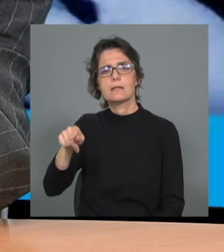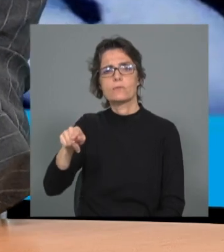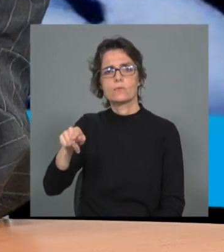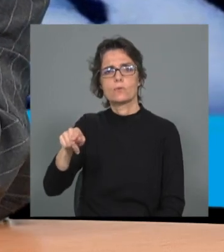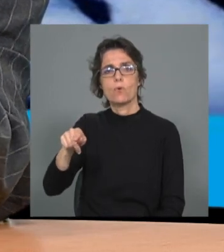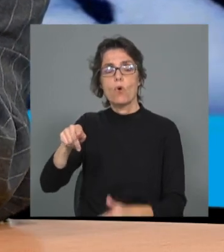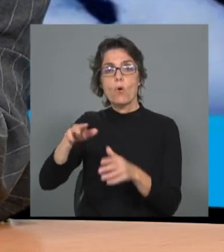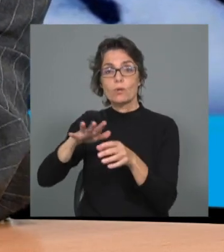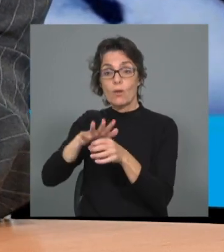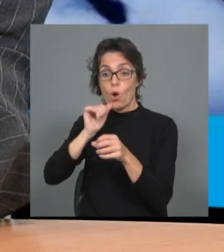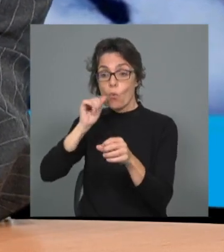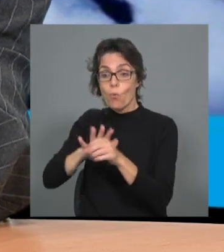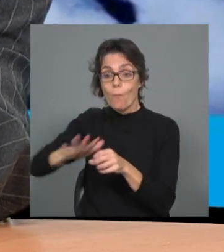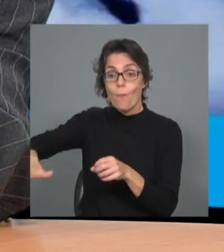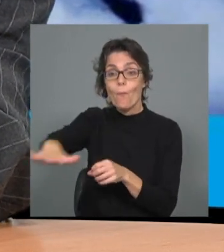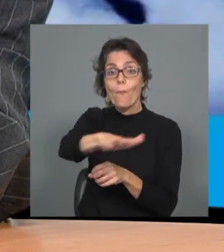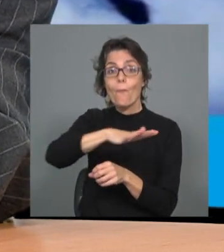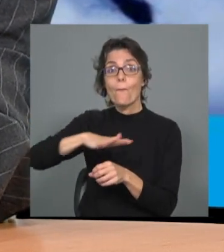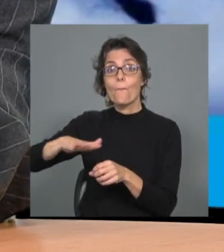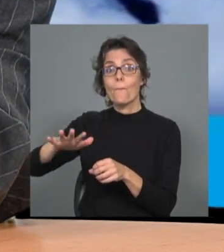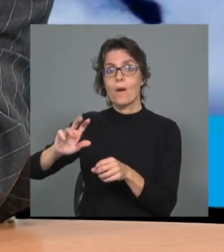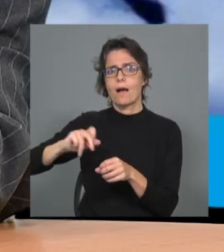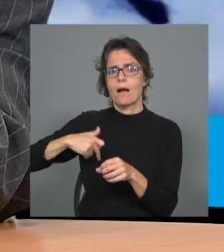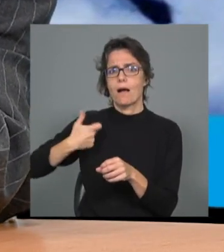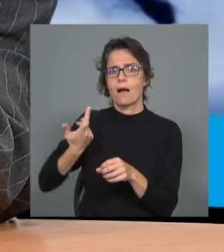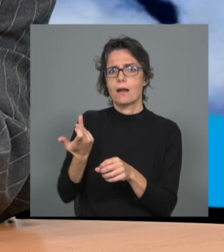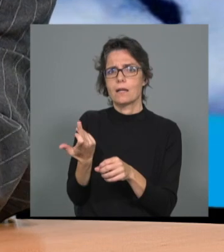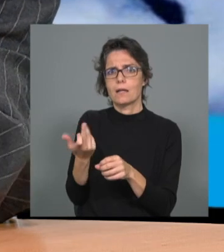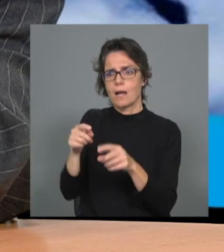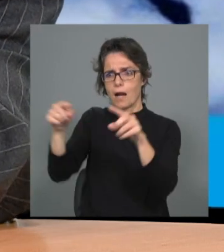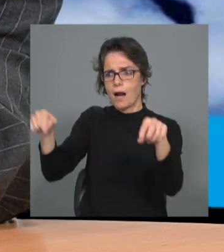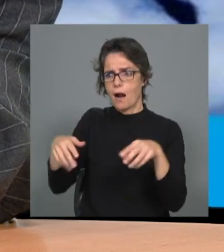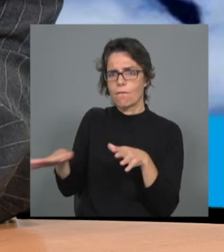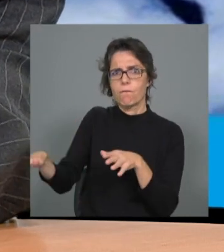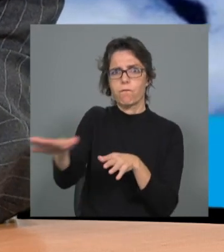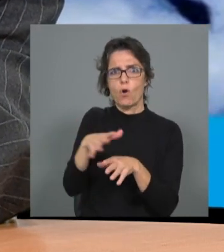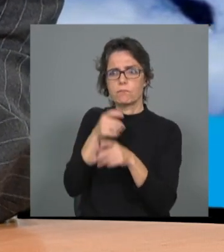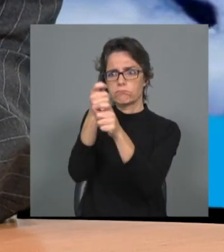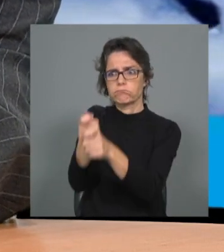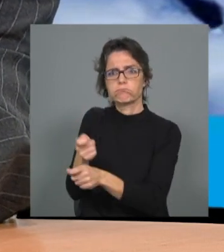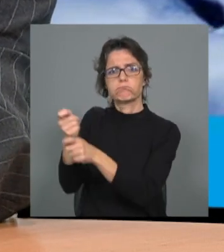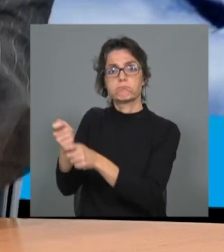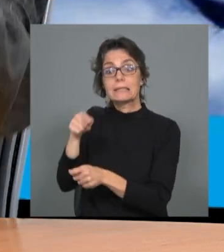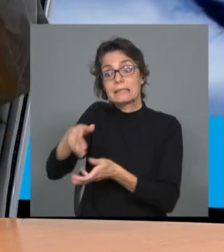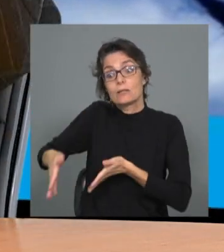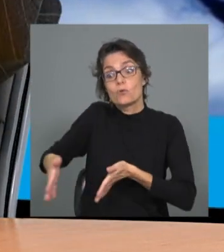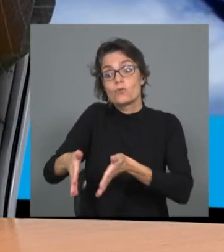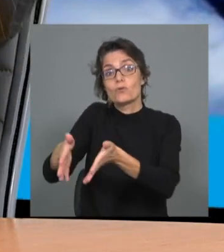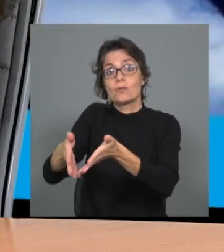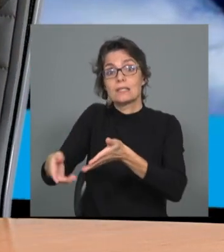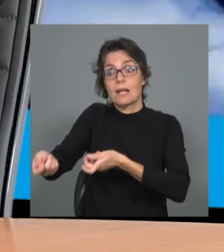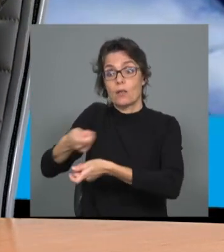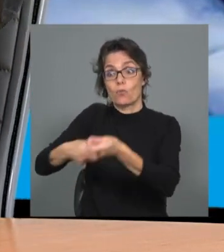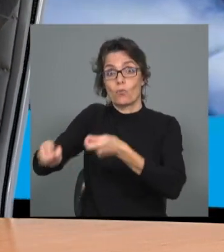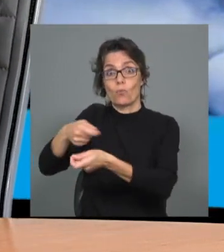do Mar da Galileia era uma zona rica em termos agrícolas e por ali passava a estrada do comércio que da